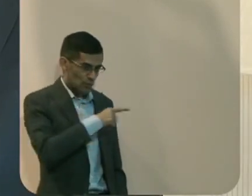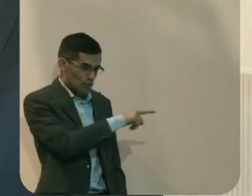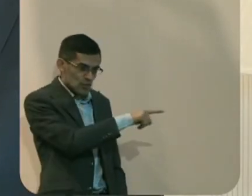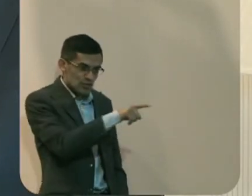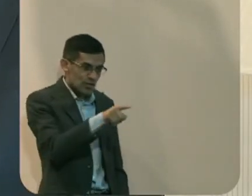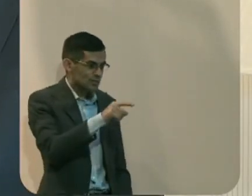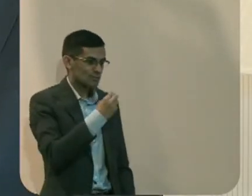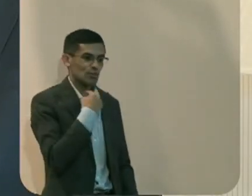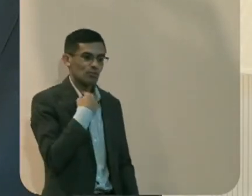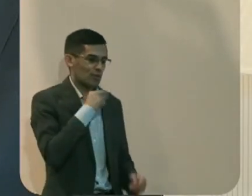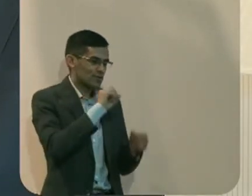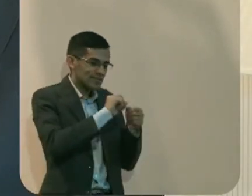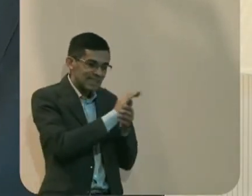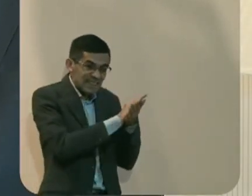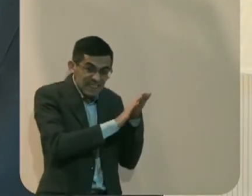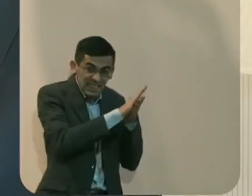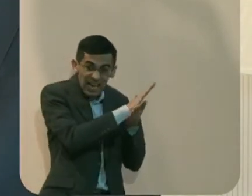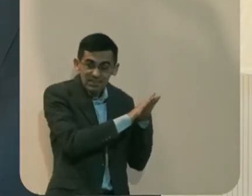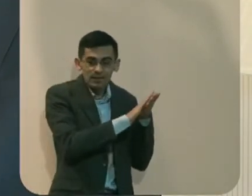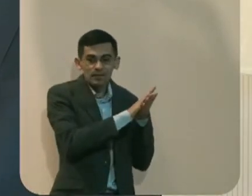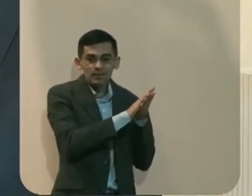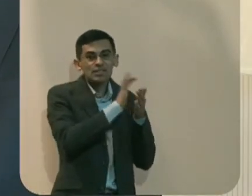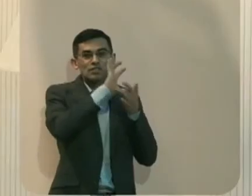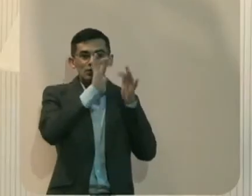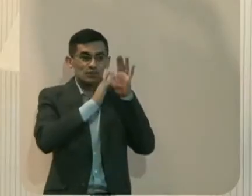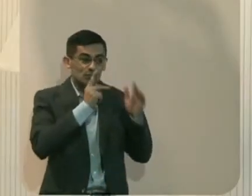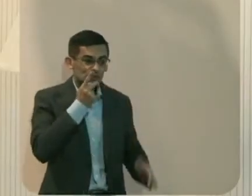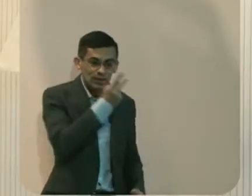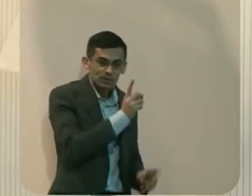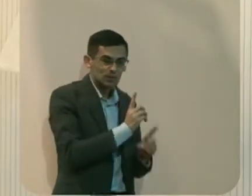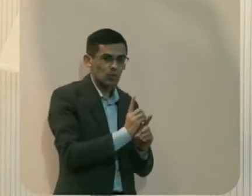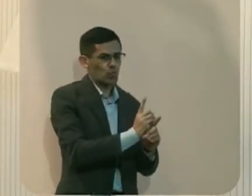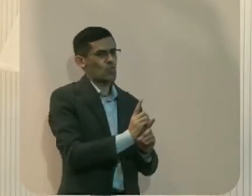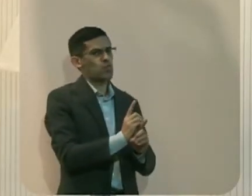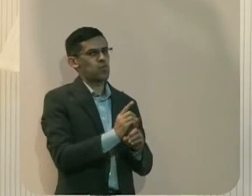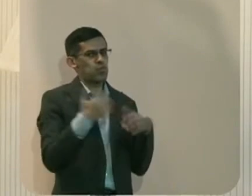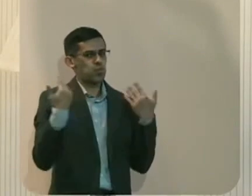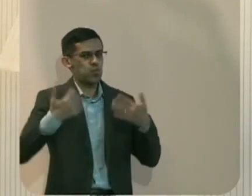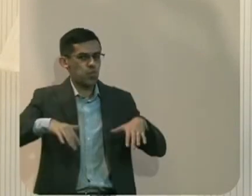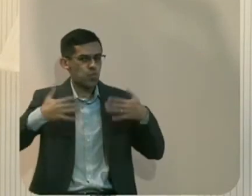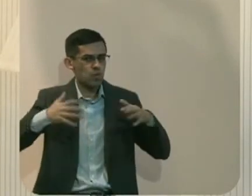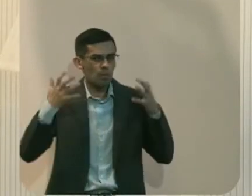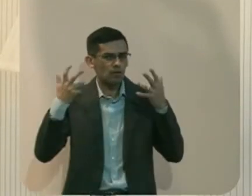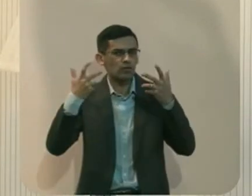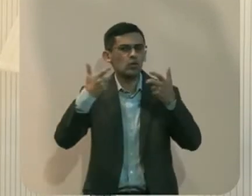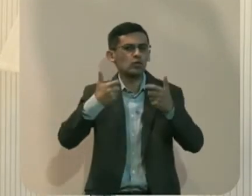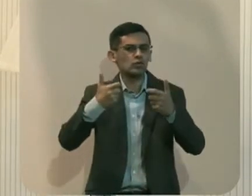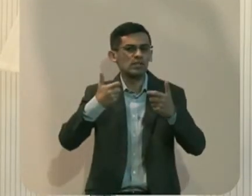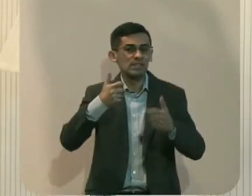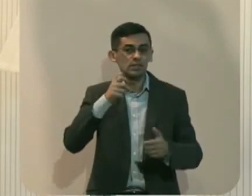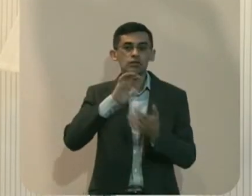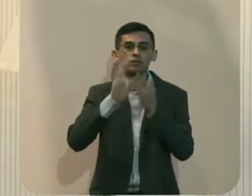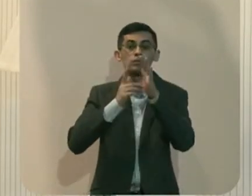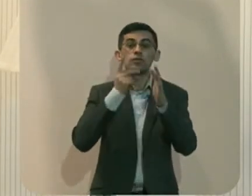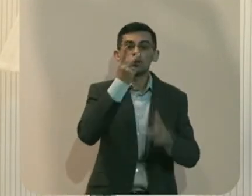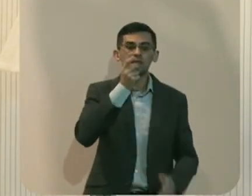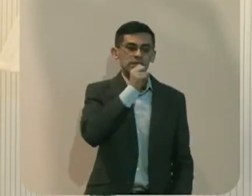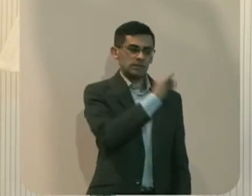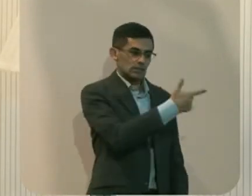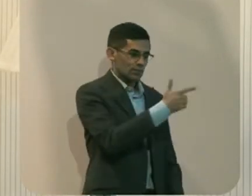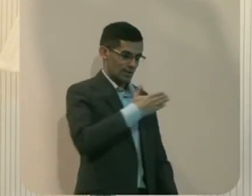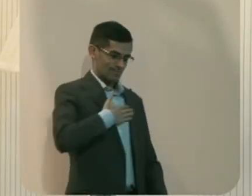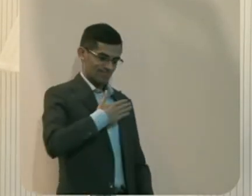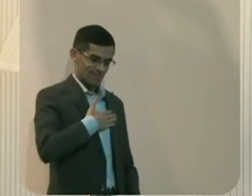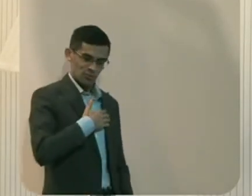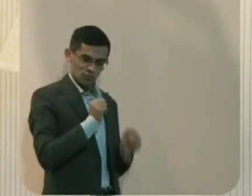vocês não podem fazer nada. Olha que coisa tremenda. Sem mim